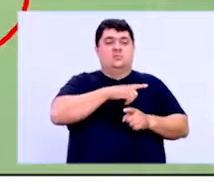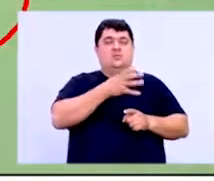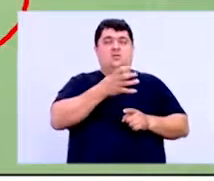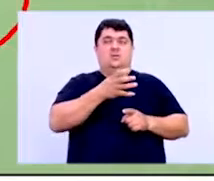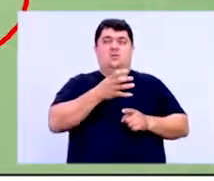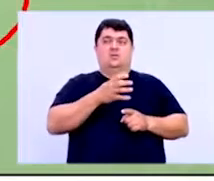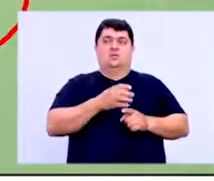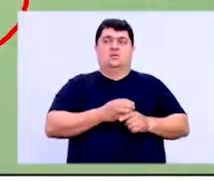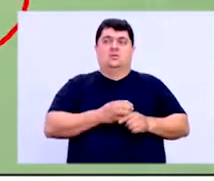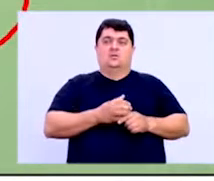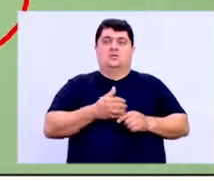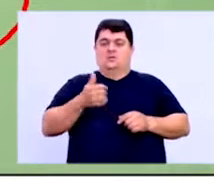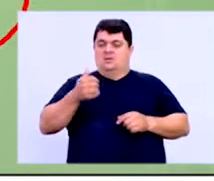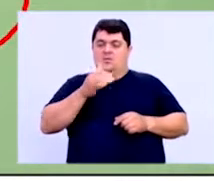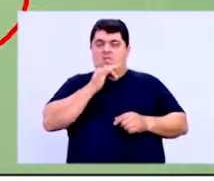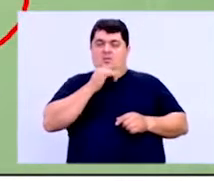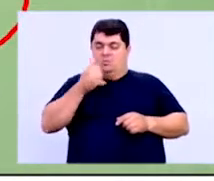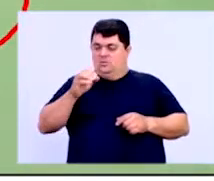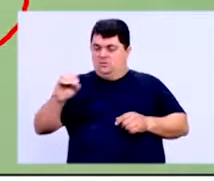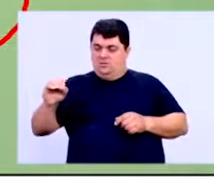100, eu quero